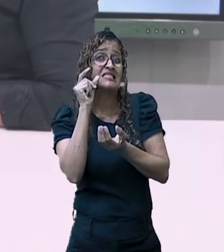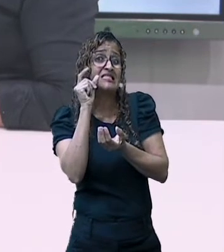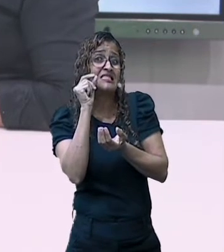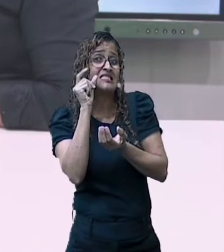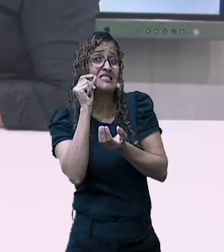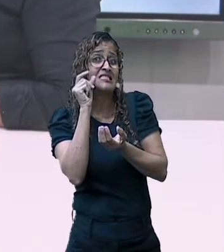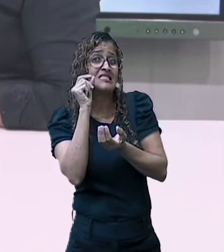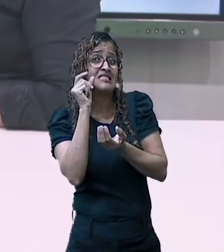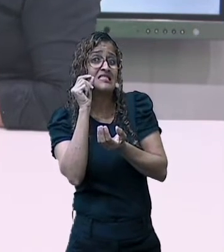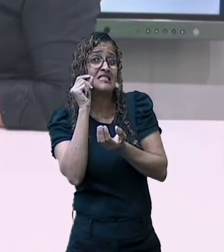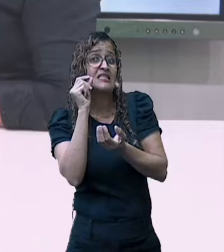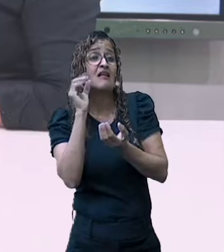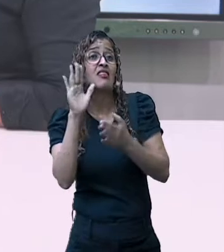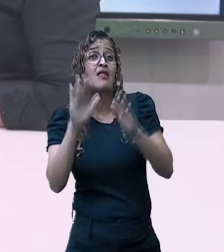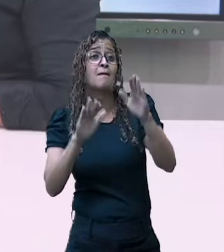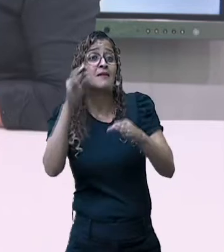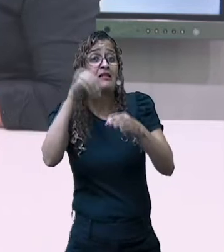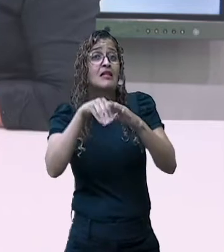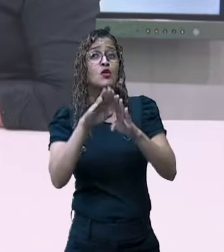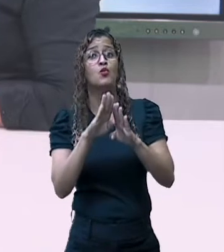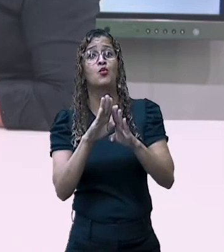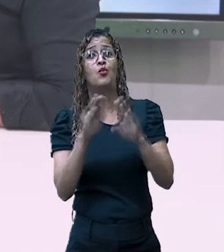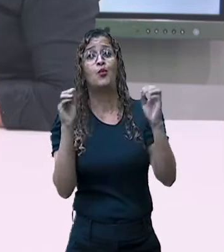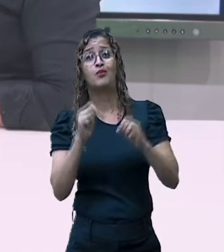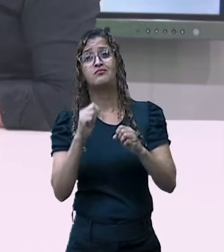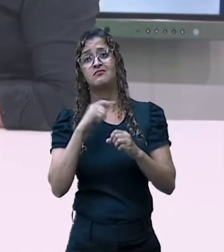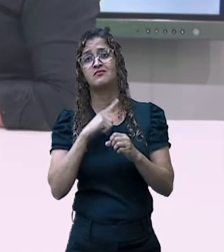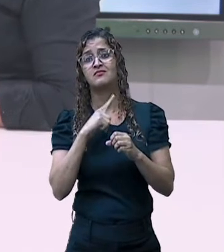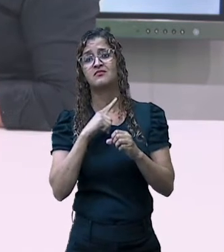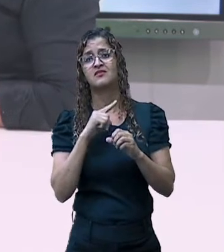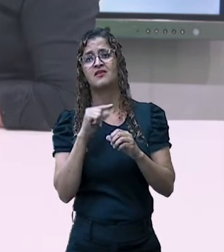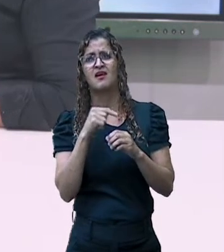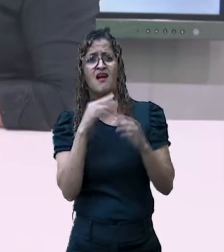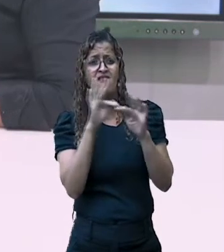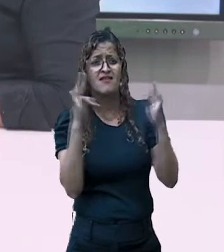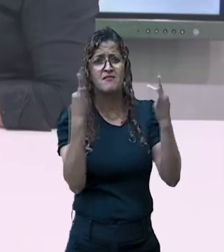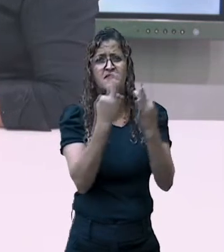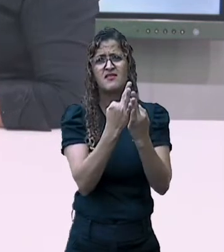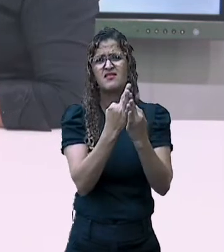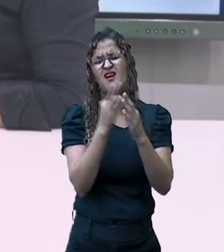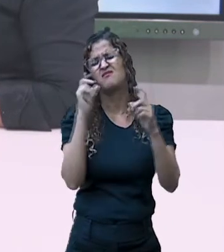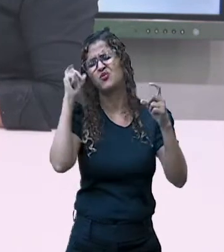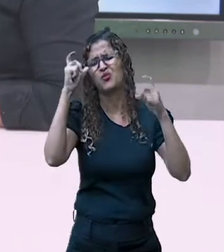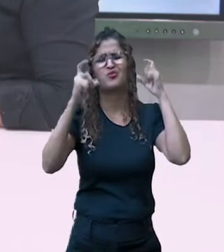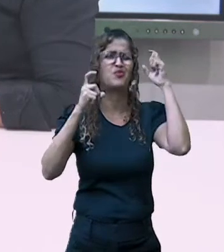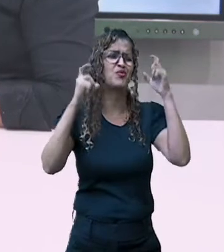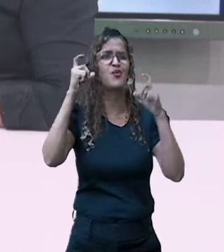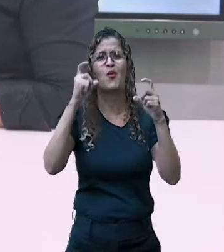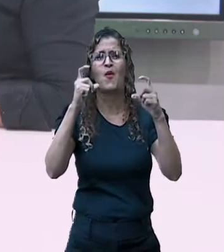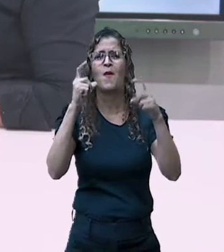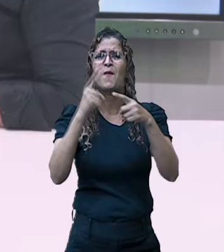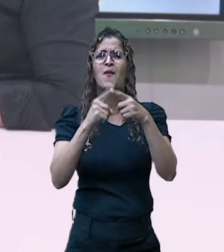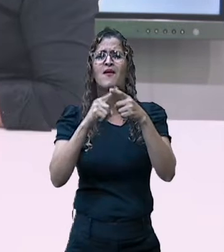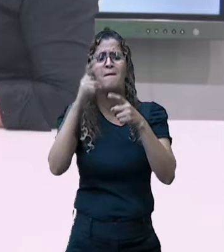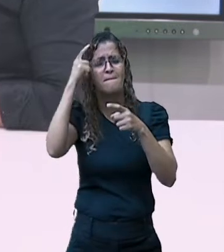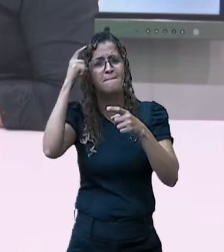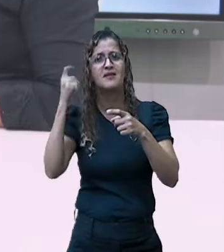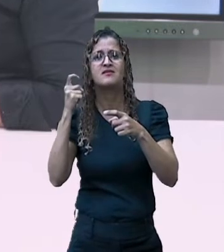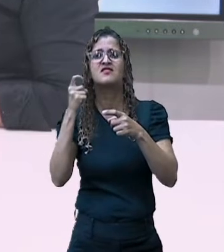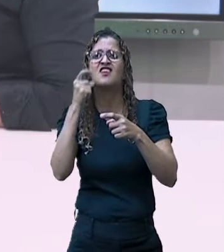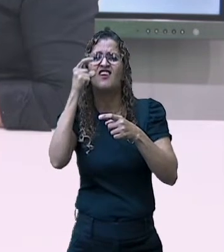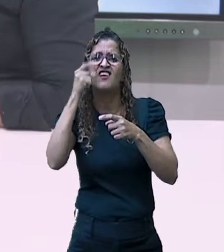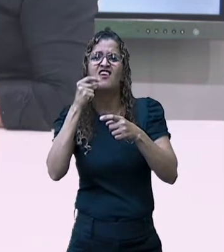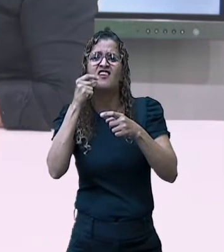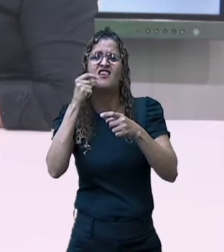eu não preciso me preocupar tanto, porque esse dentinho vai ser trocado e não vai. Então, outro fator importante,